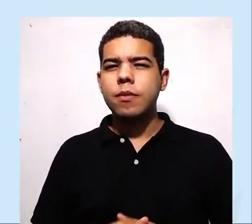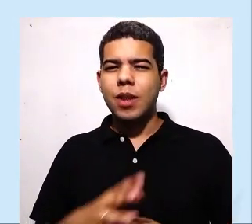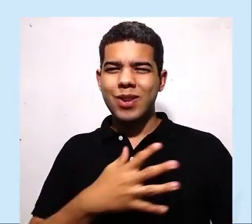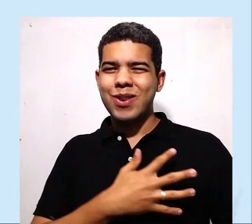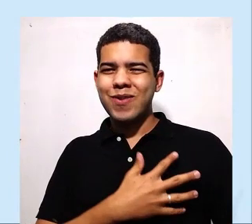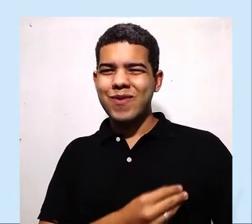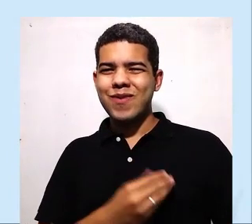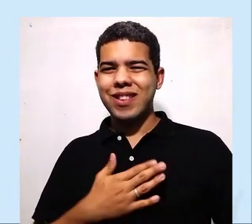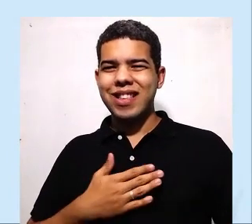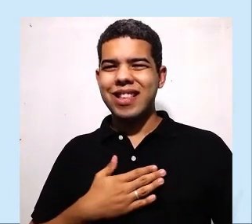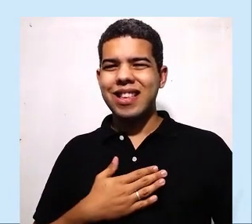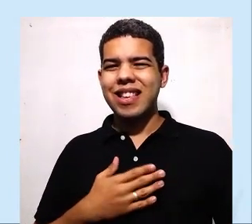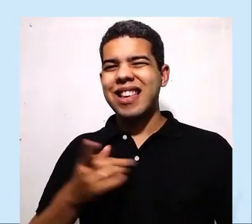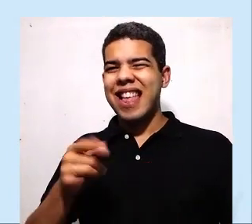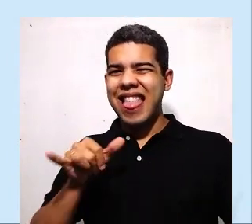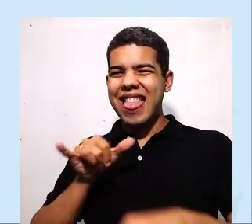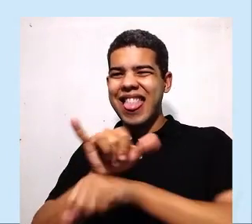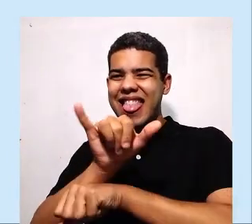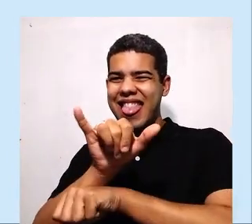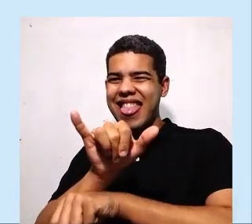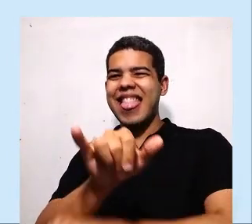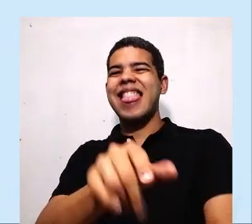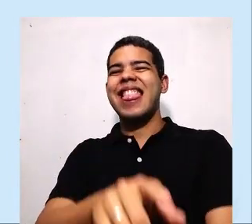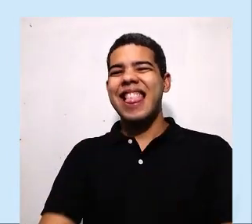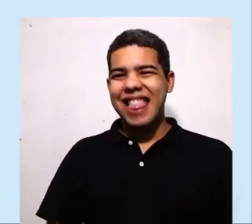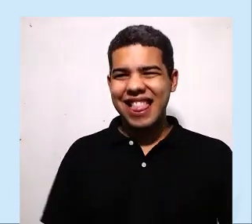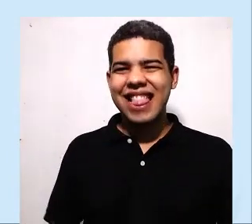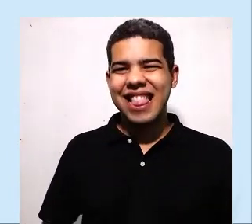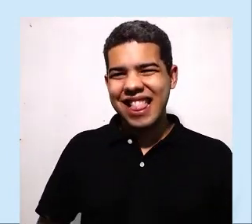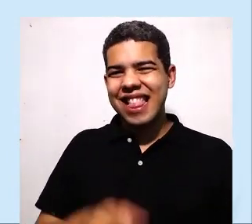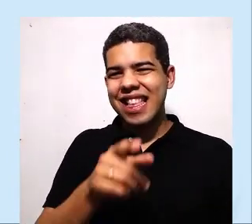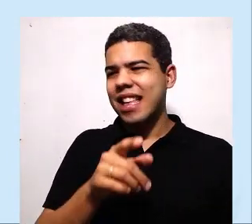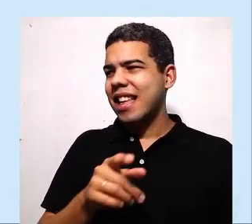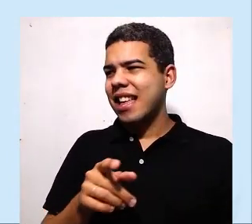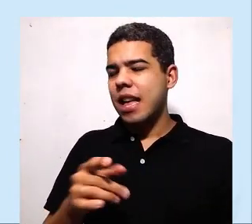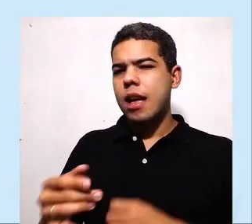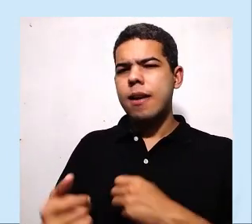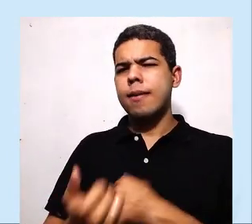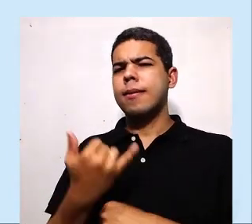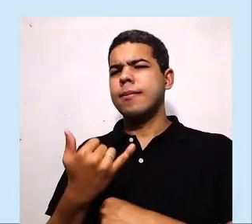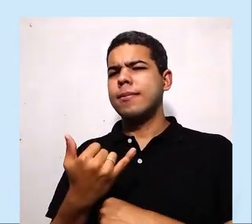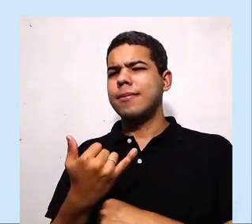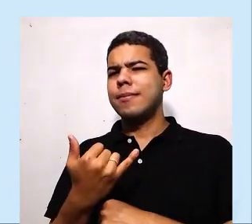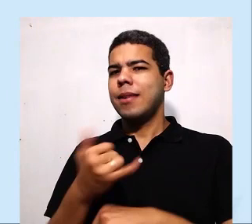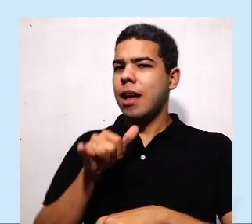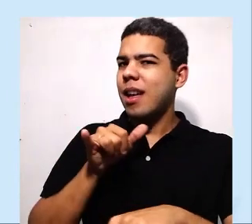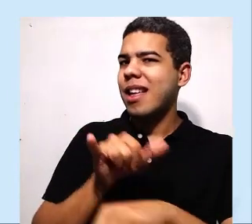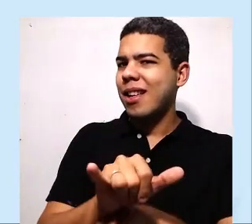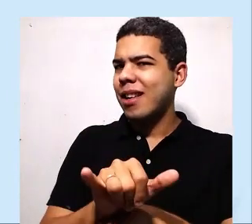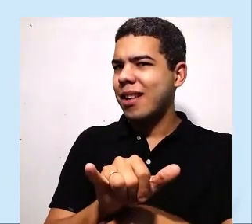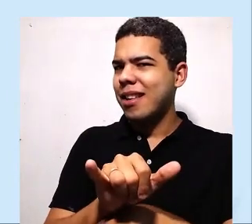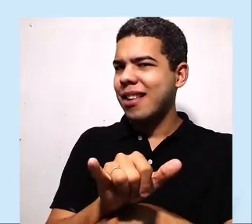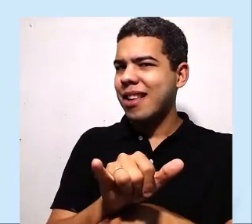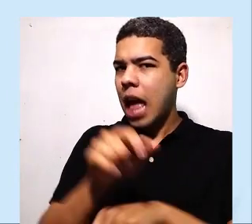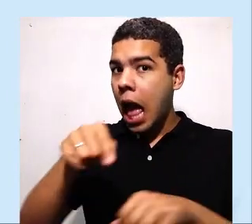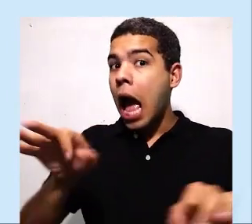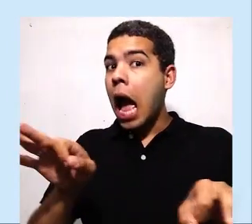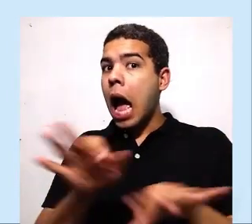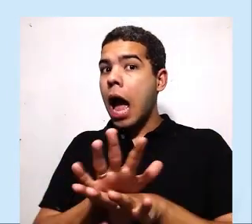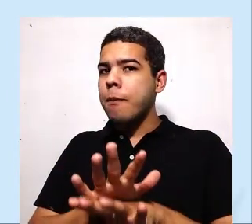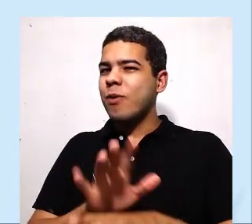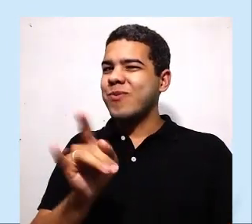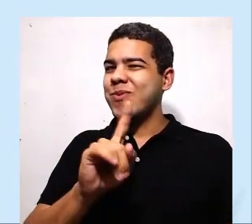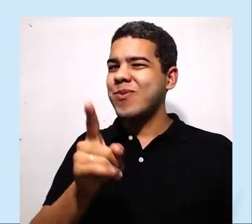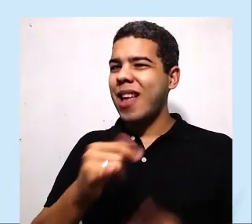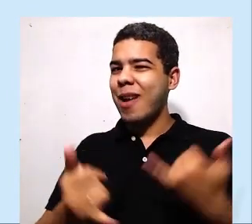e diz o seguinte, o professor trollou, eu trolei o professor. Não, agora você, o professor trollou o aluno, disse que aqui ia acabar e não acabou.